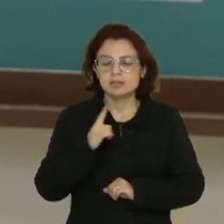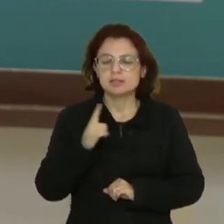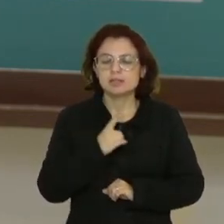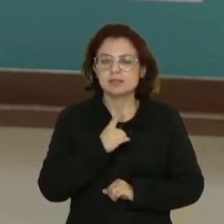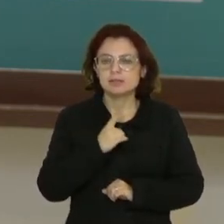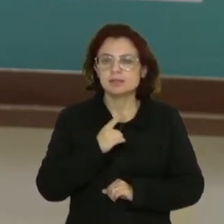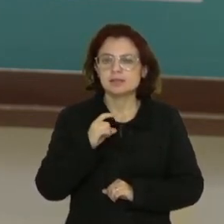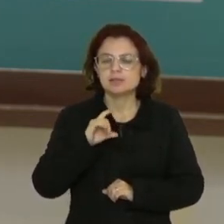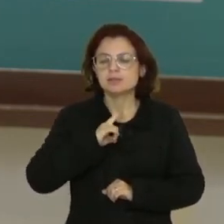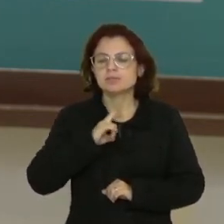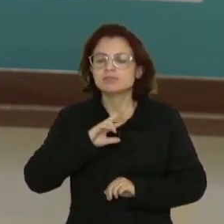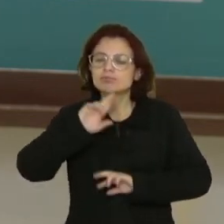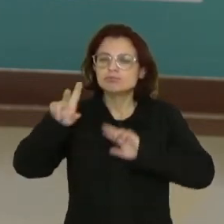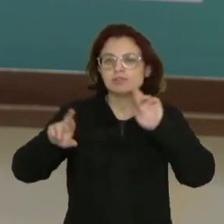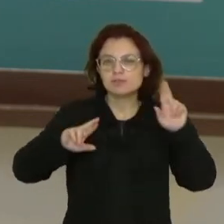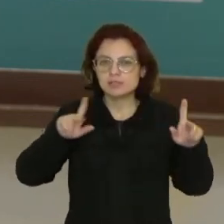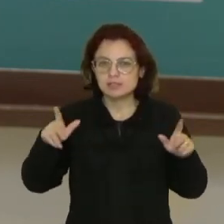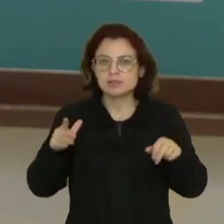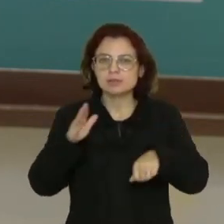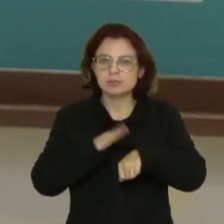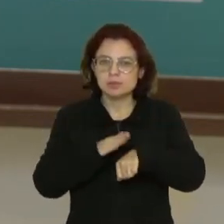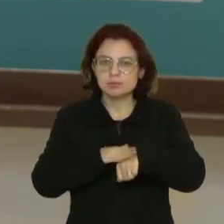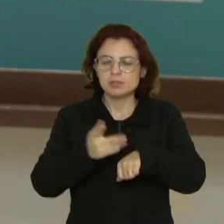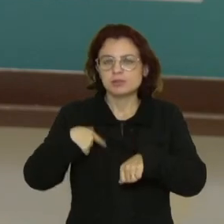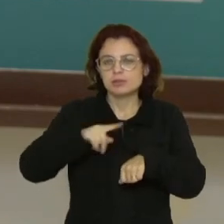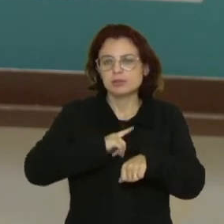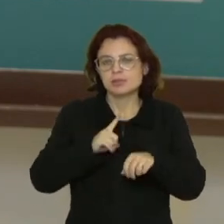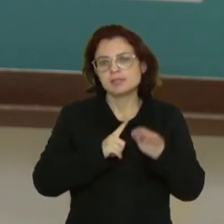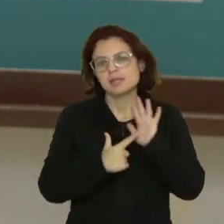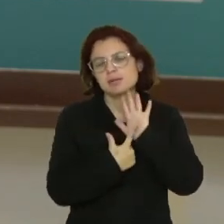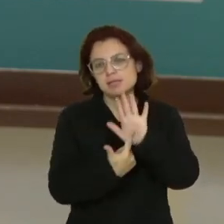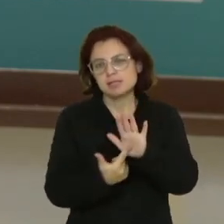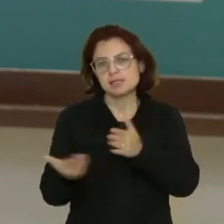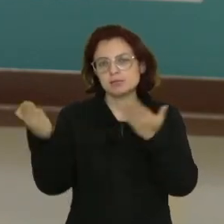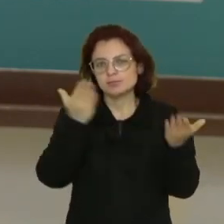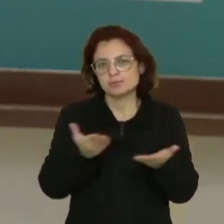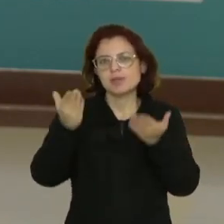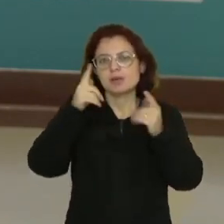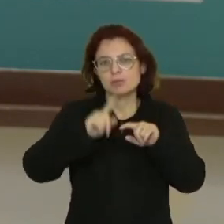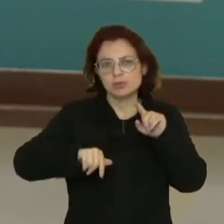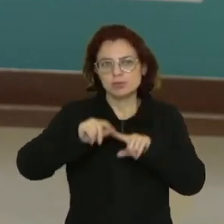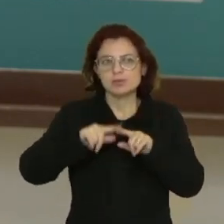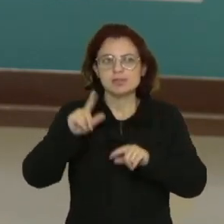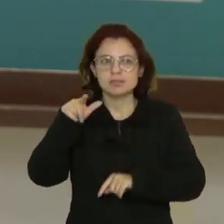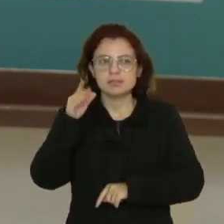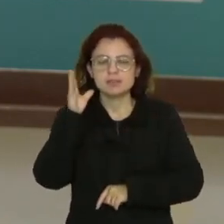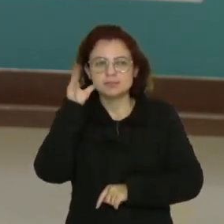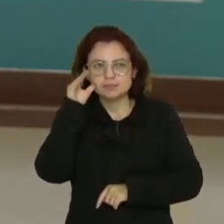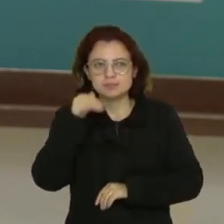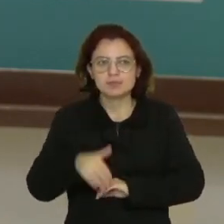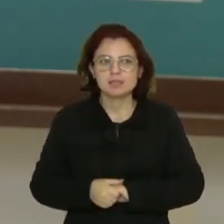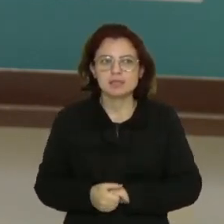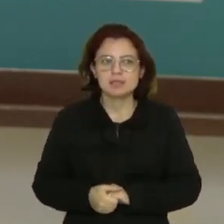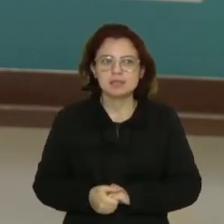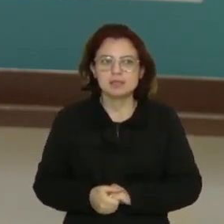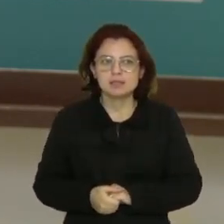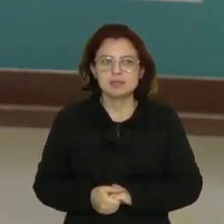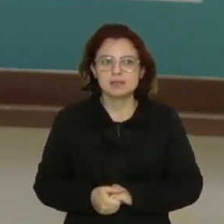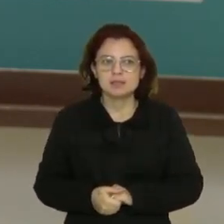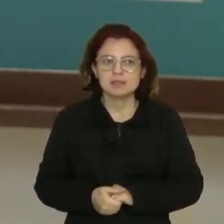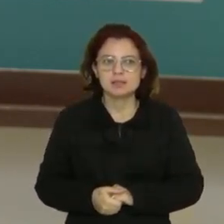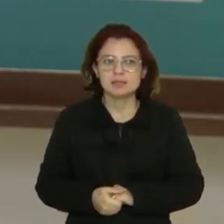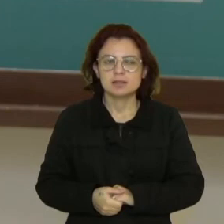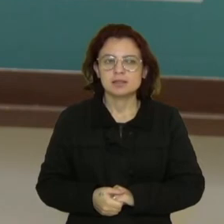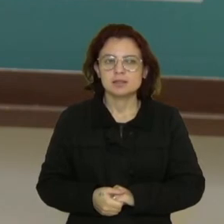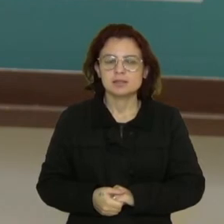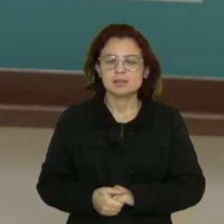que torna um diferencial na hora de apresentação do produto que se torna bastante interessante na verdade então